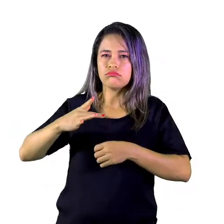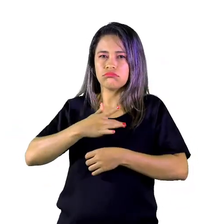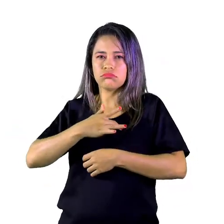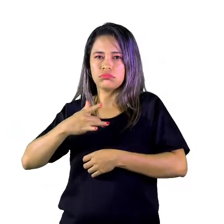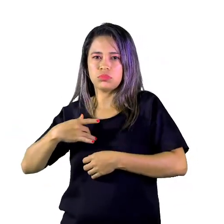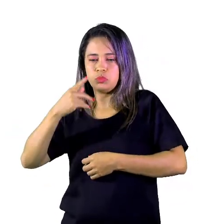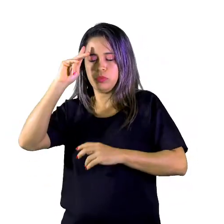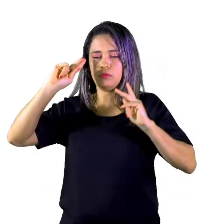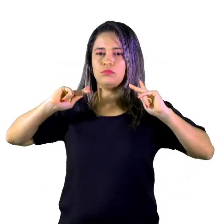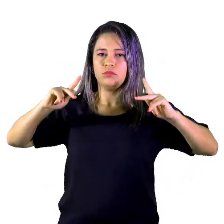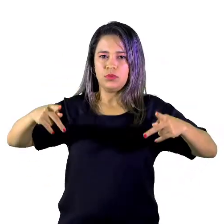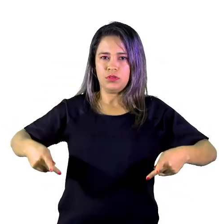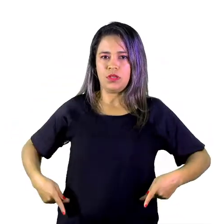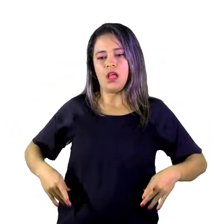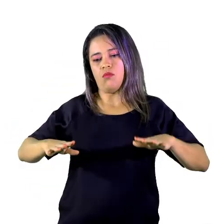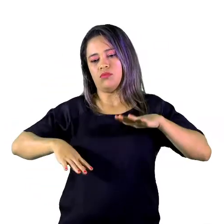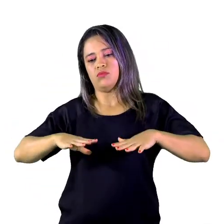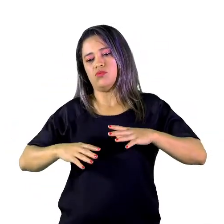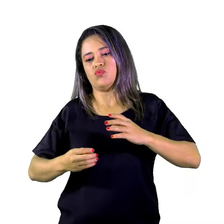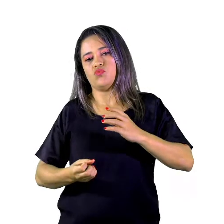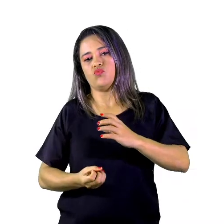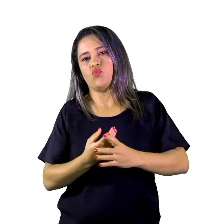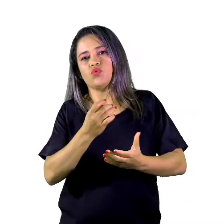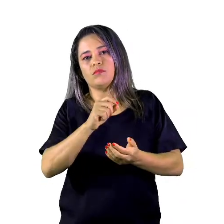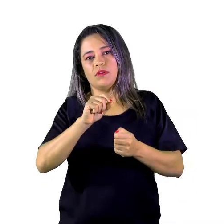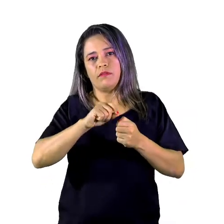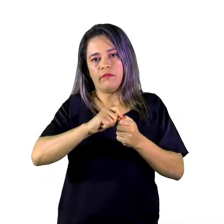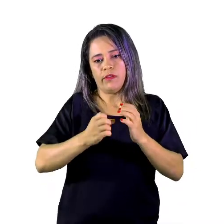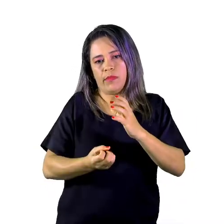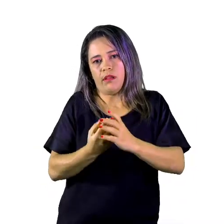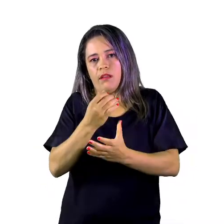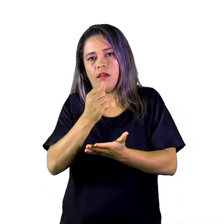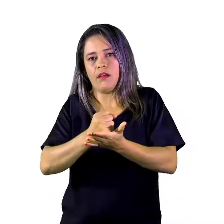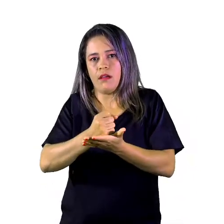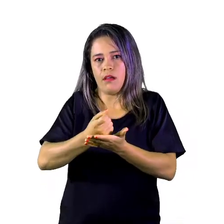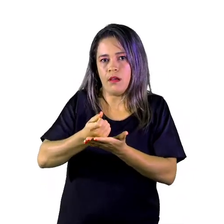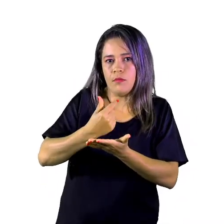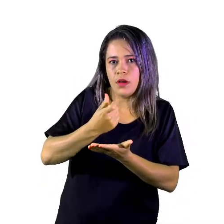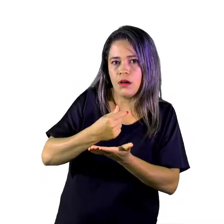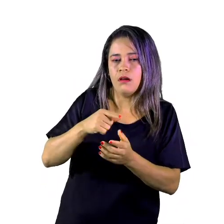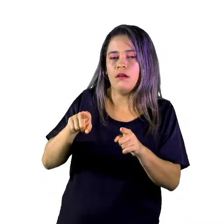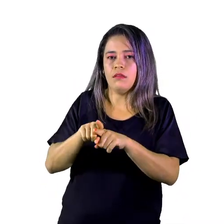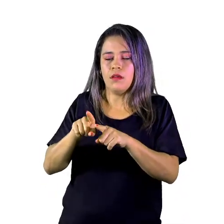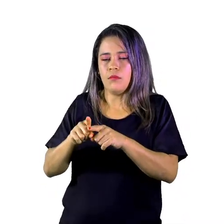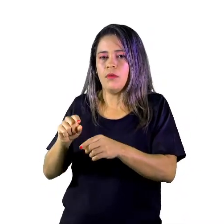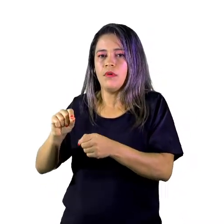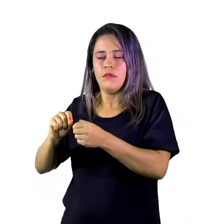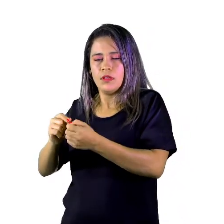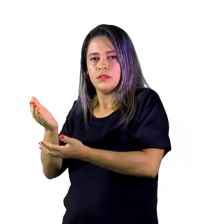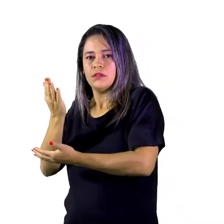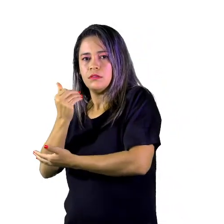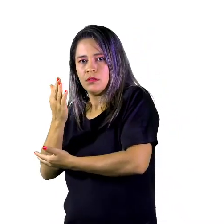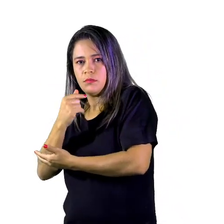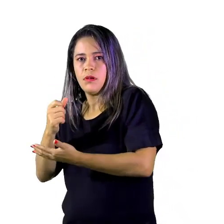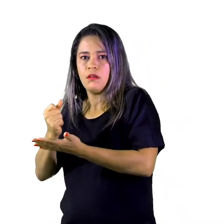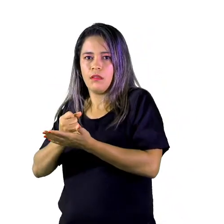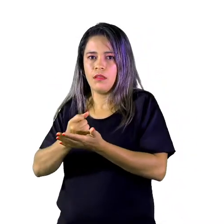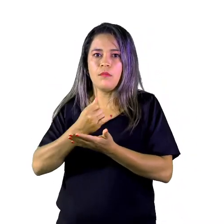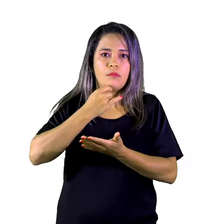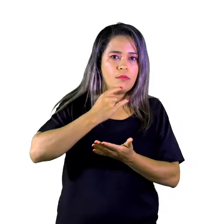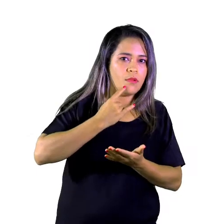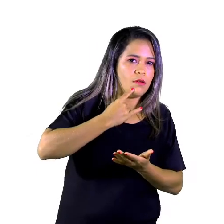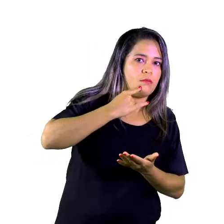alguns são utilizados na produção de antibióticos, outros são utilizados na produção de alimentos e bebidas